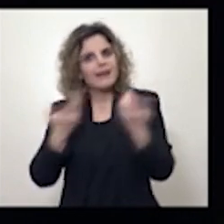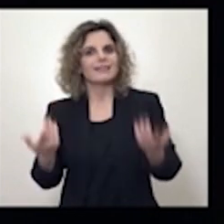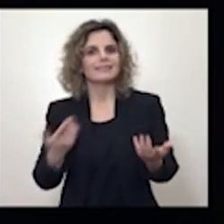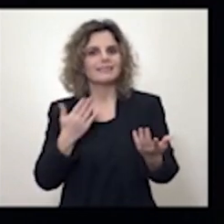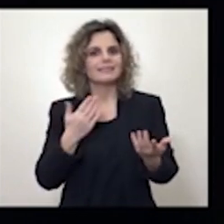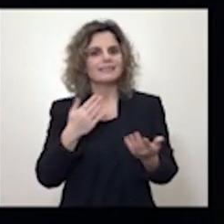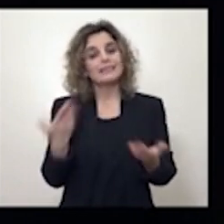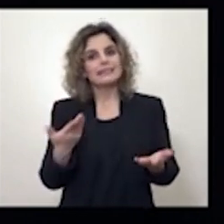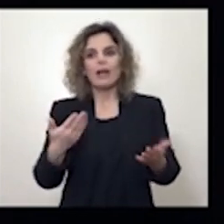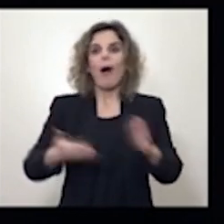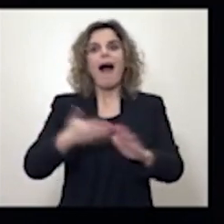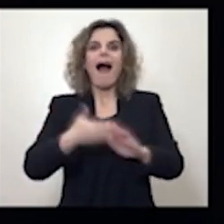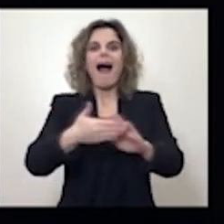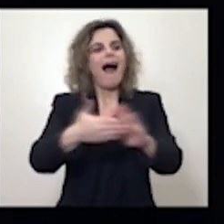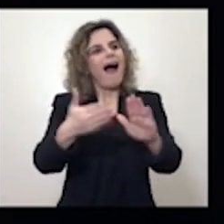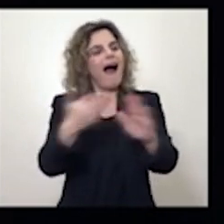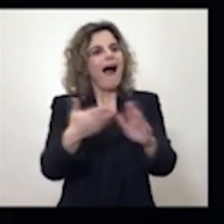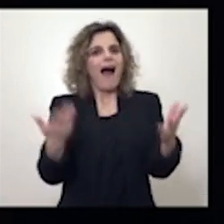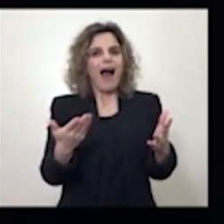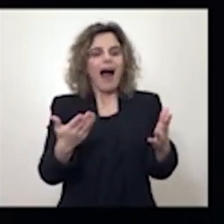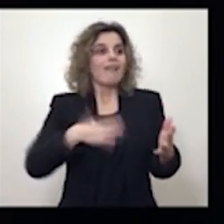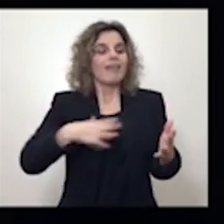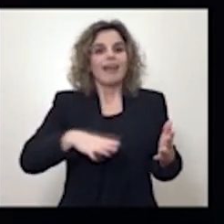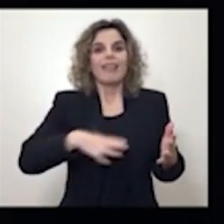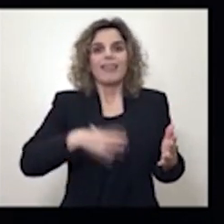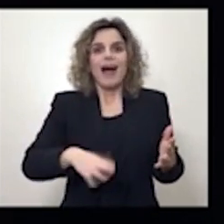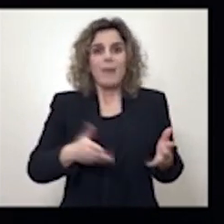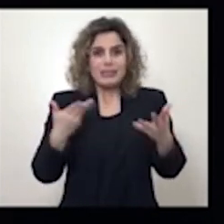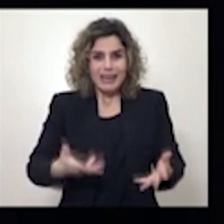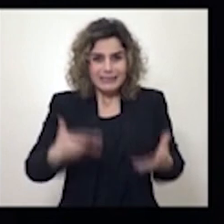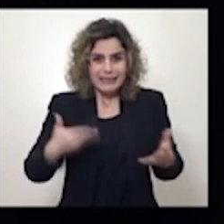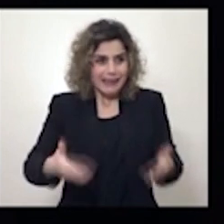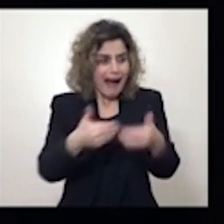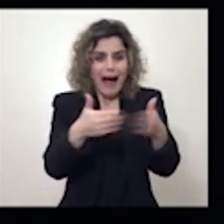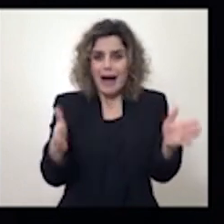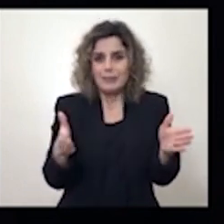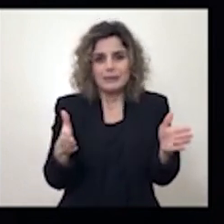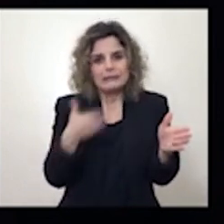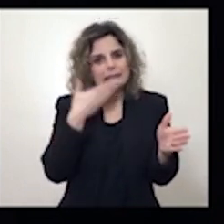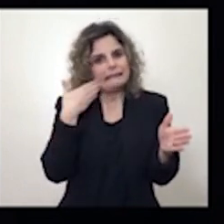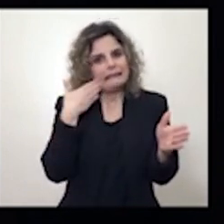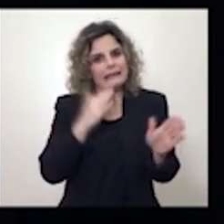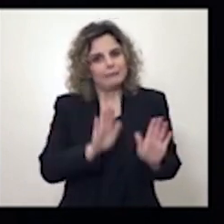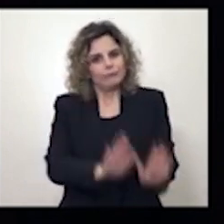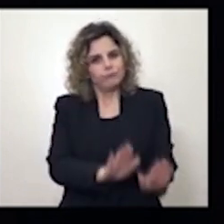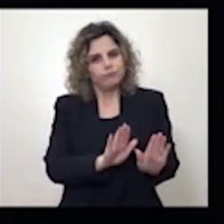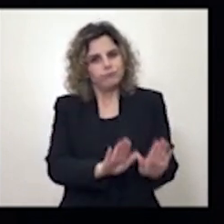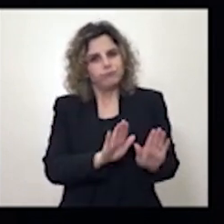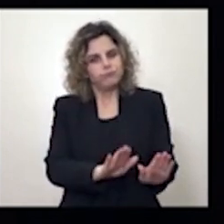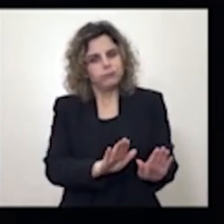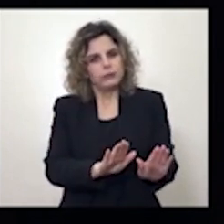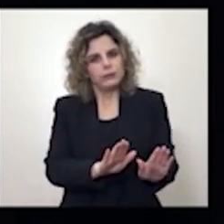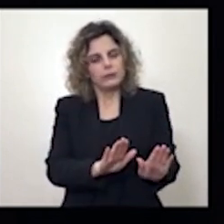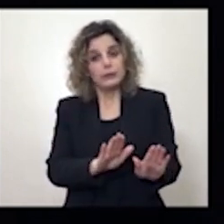expectativas de aberturas apressadas, por muito sedutoras que sejam. Qual é então o desafio que se coloca a quem tem de